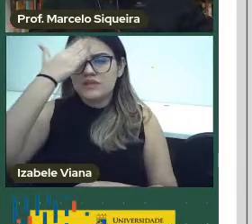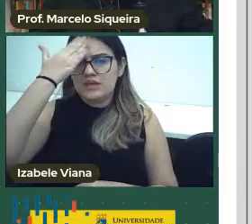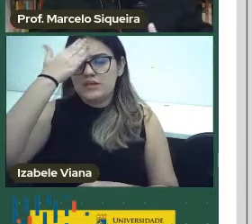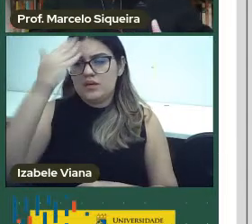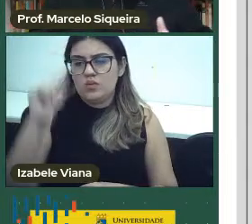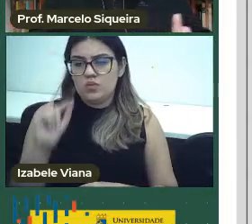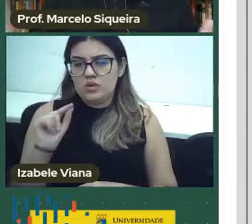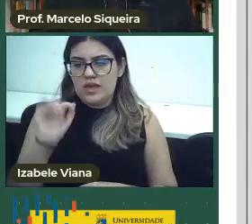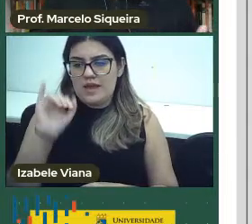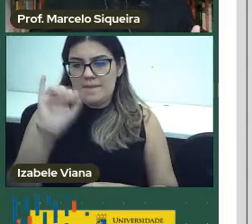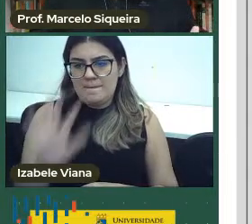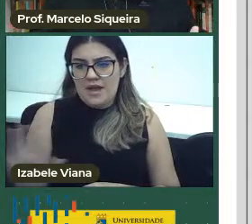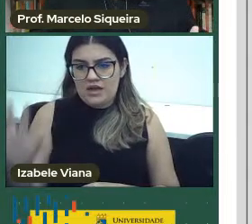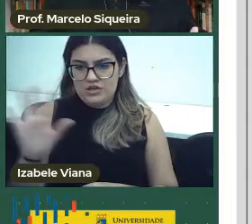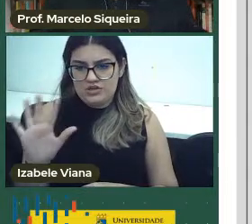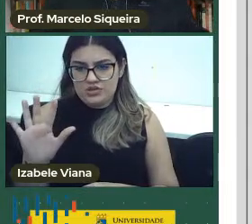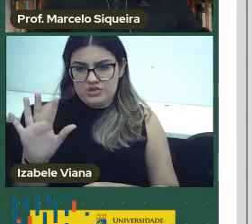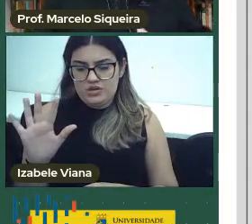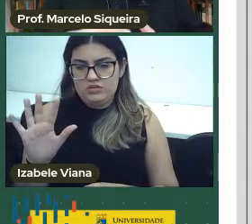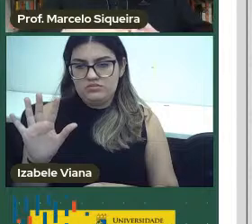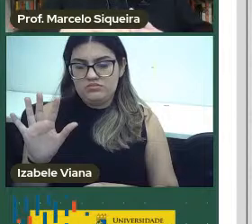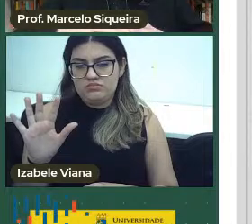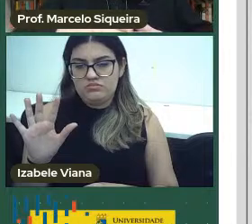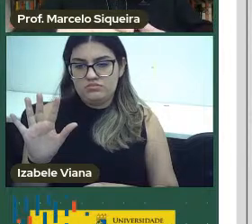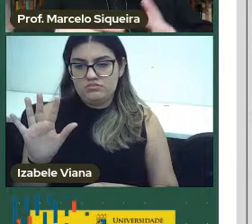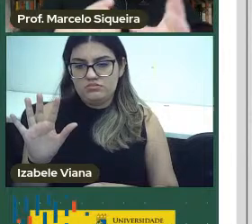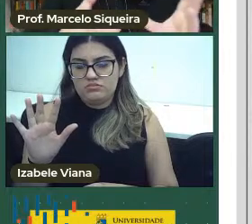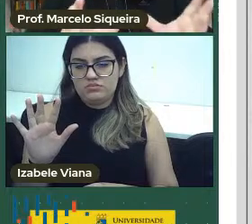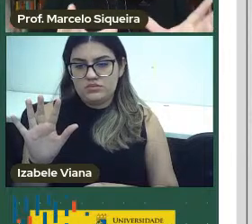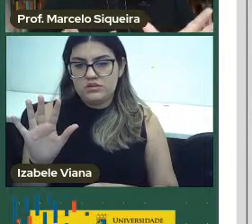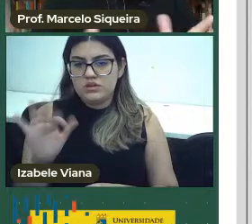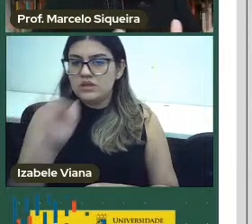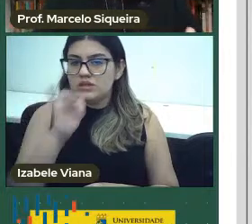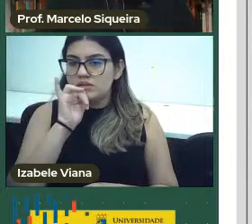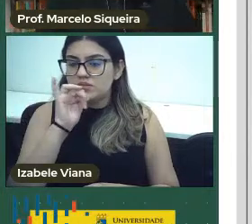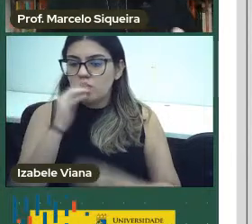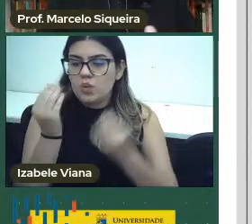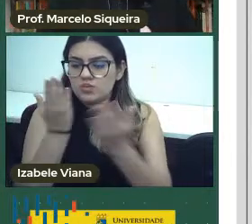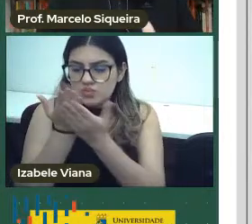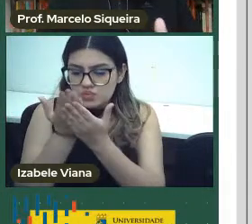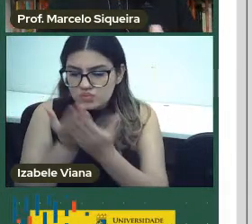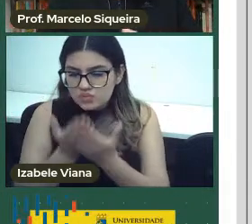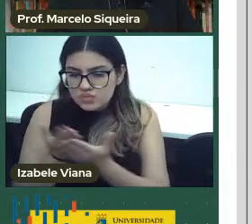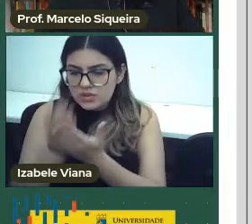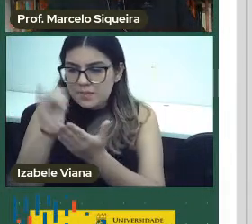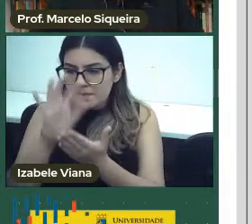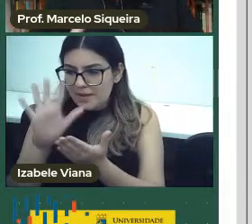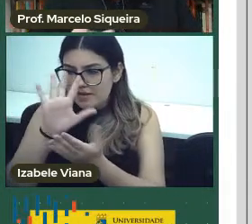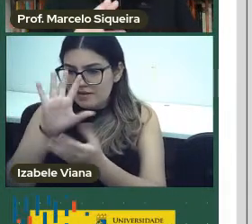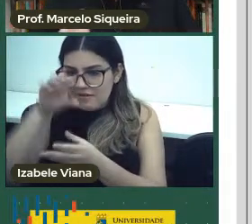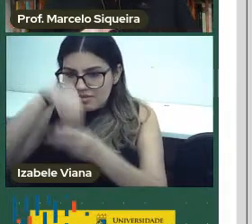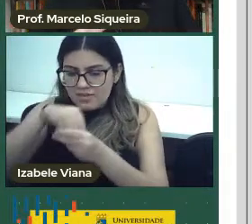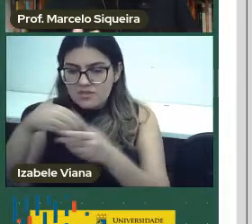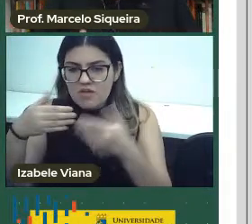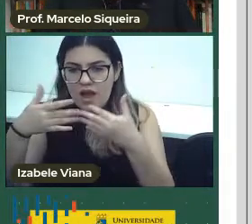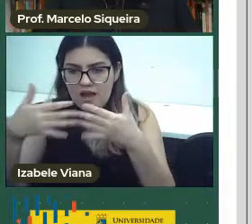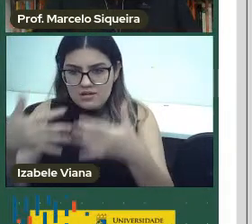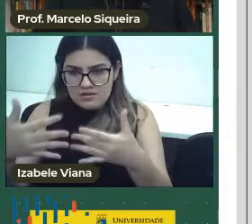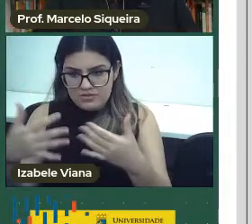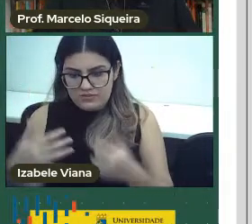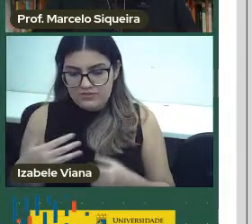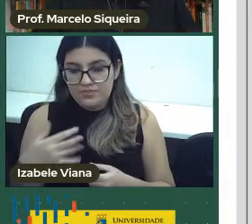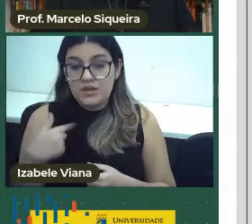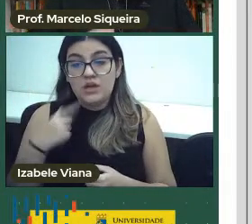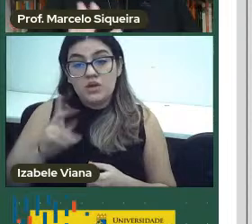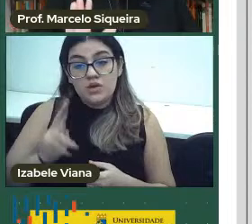imagem... Né? Como é que eu consigo compreender esse estudo da imagem dentro de um arquivo? E aí eu sempre falo para os